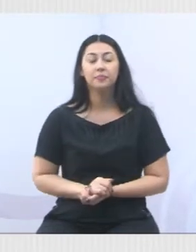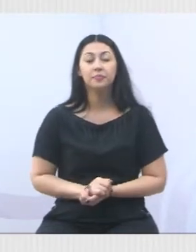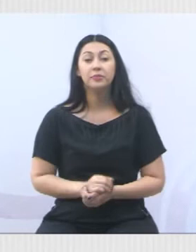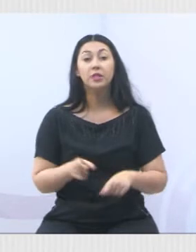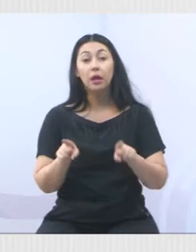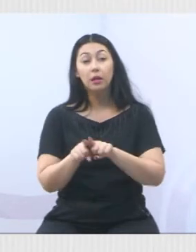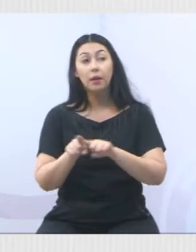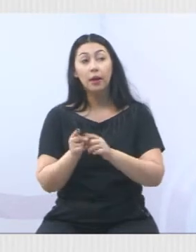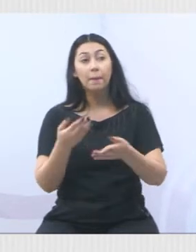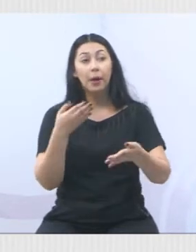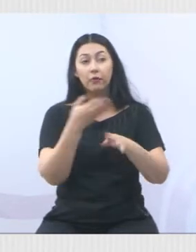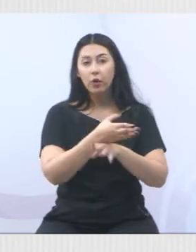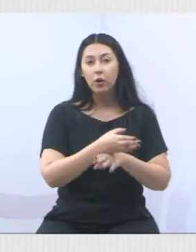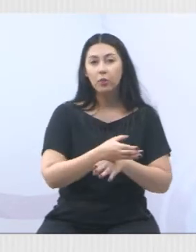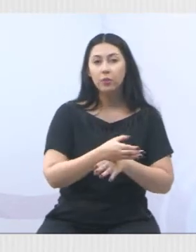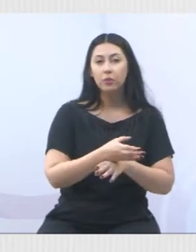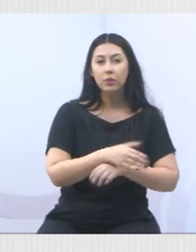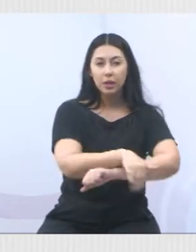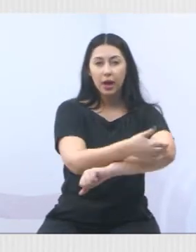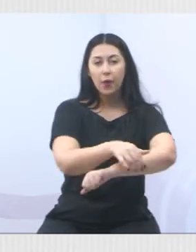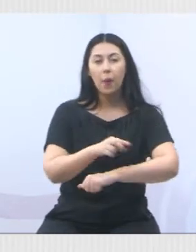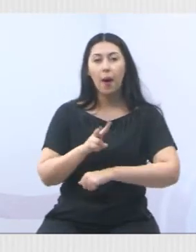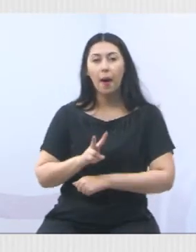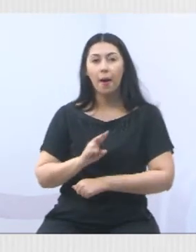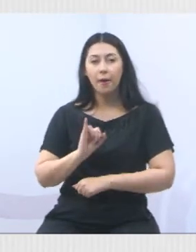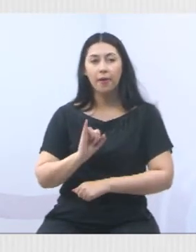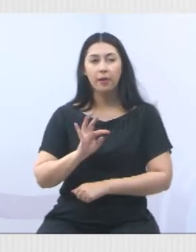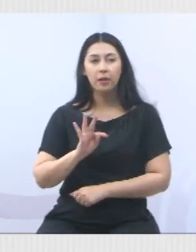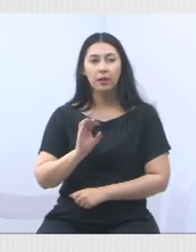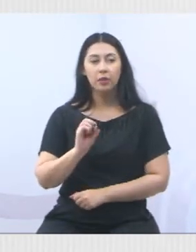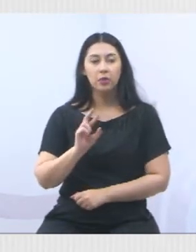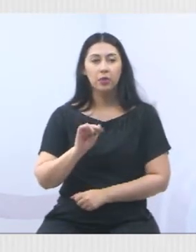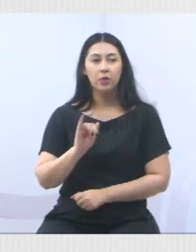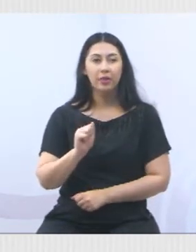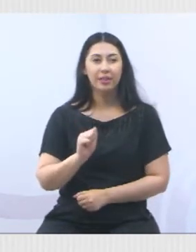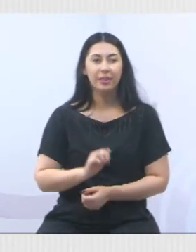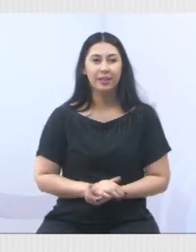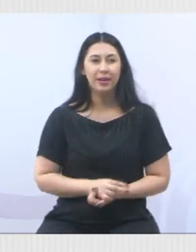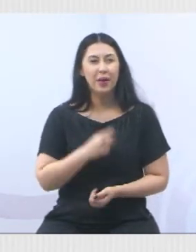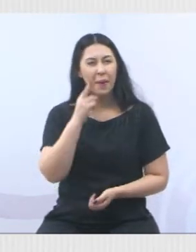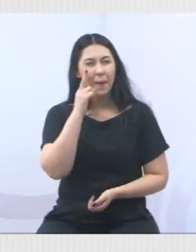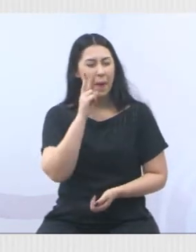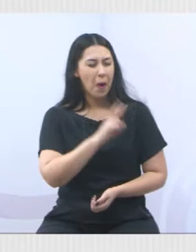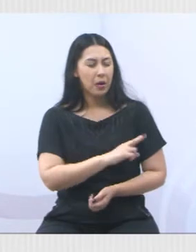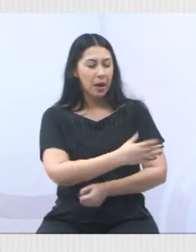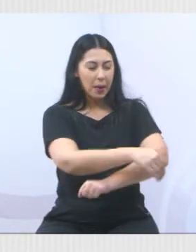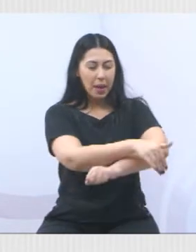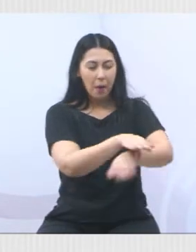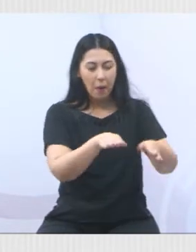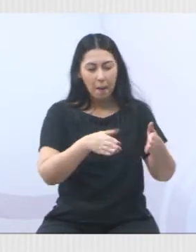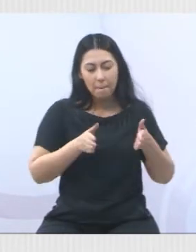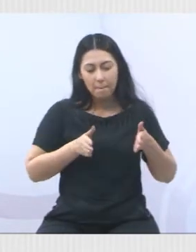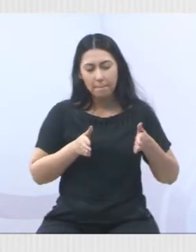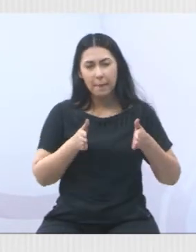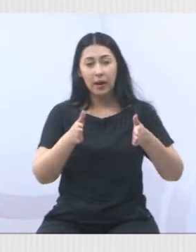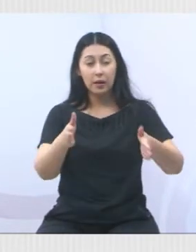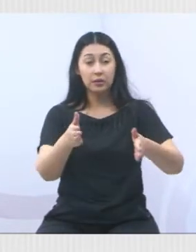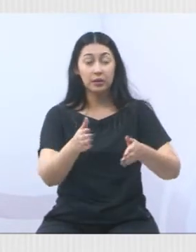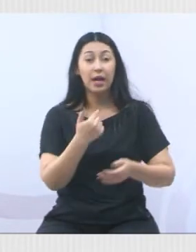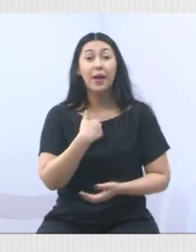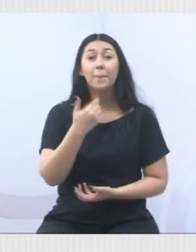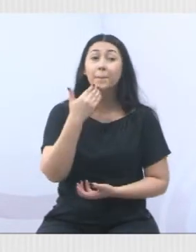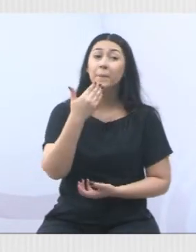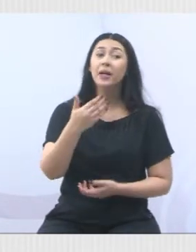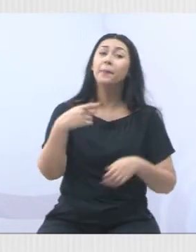Estivemos também no centro, na Rua Vitória. Aí, gente, olha, o slide é de uma calçada. Eu volto a pedir aqui que as